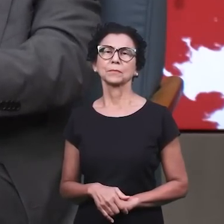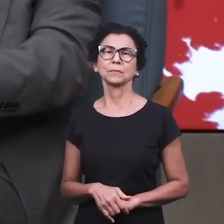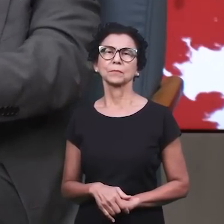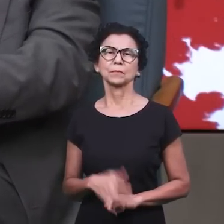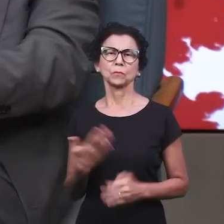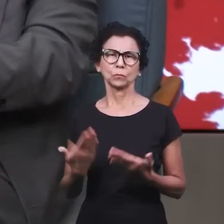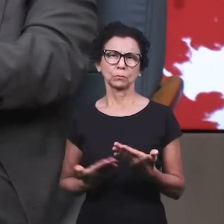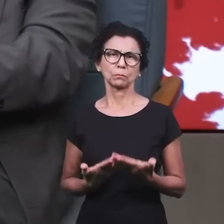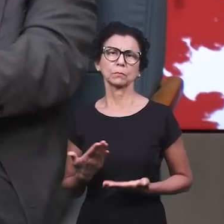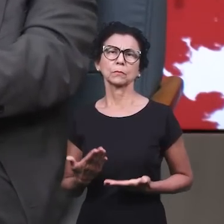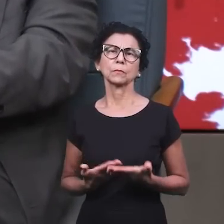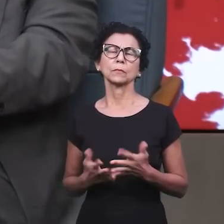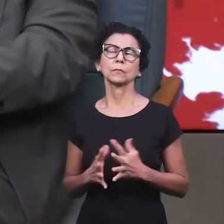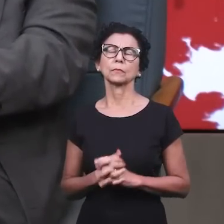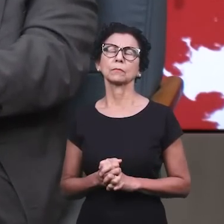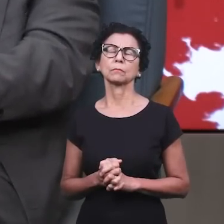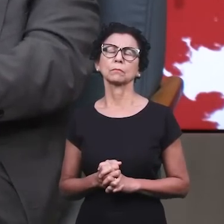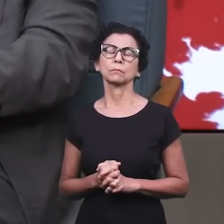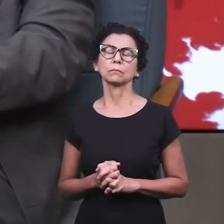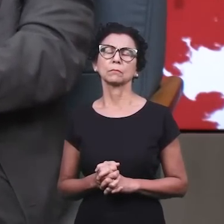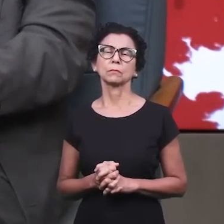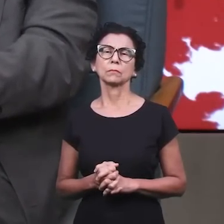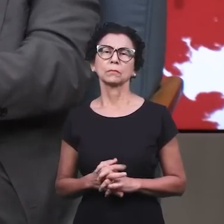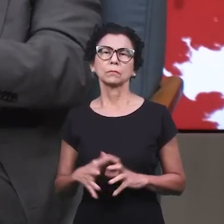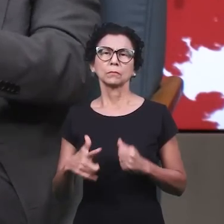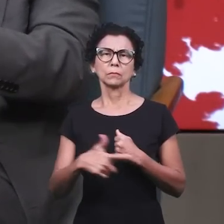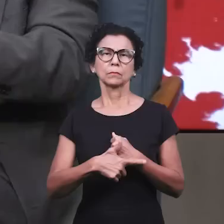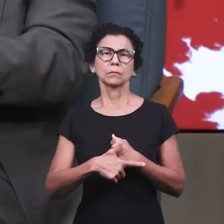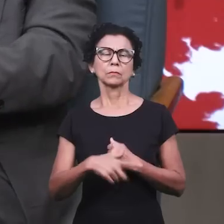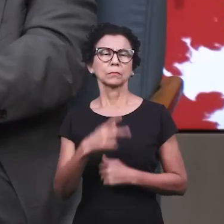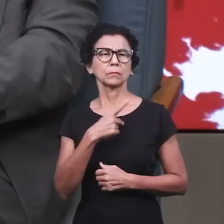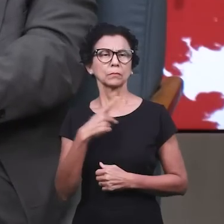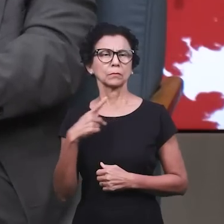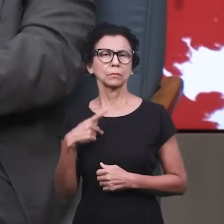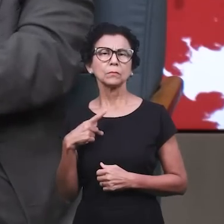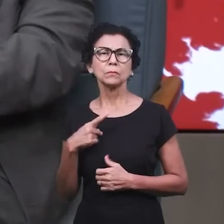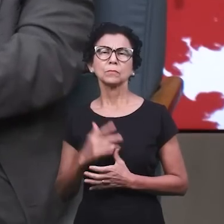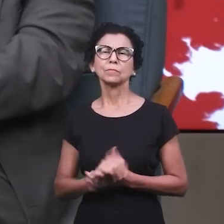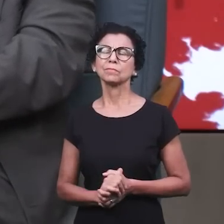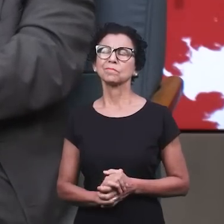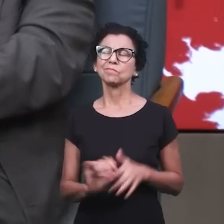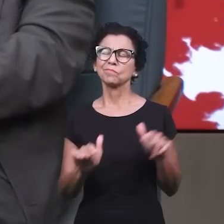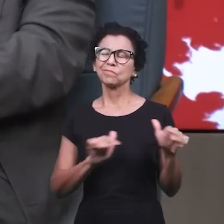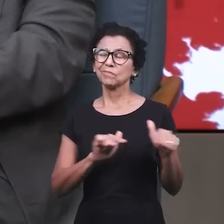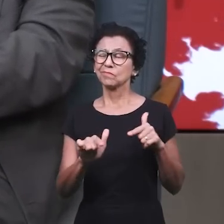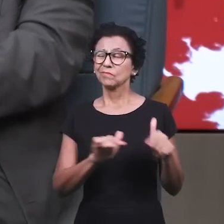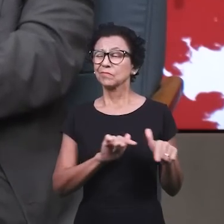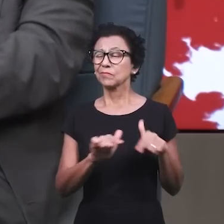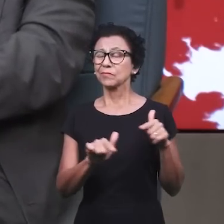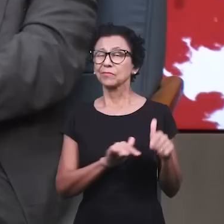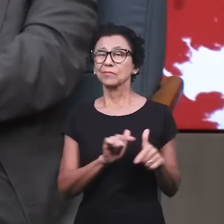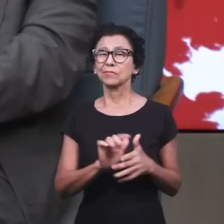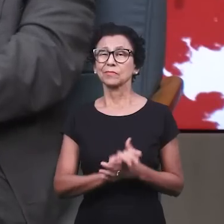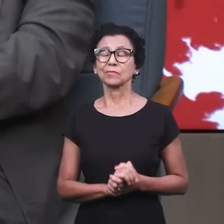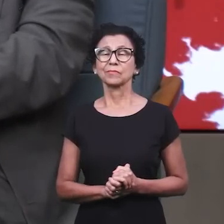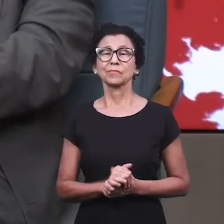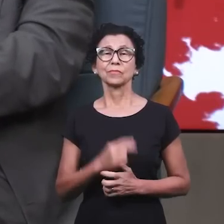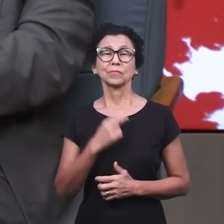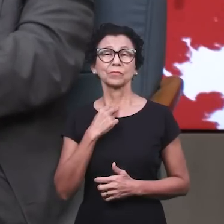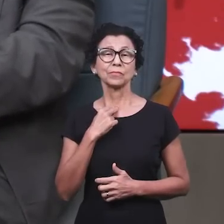ele era um pastor, mas ele era um homem muito ocupado, mas quando